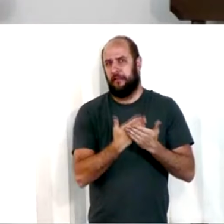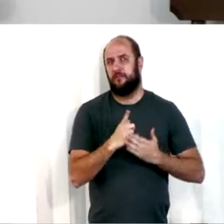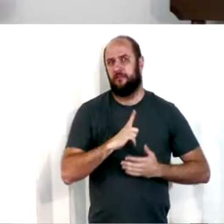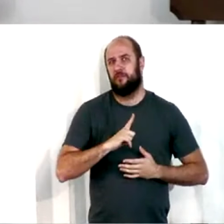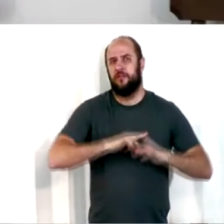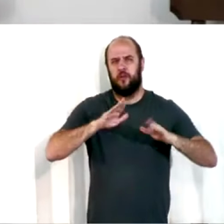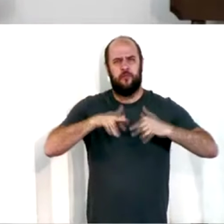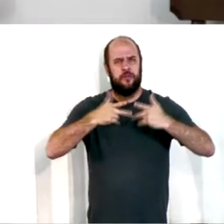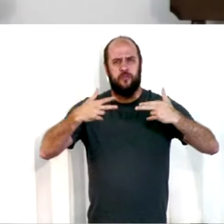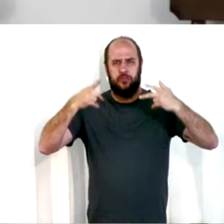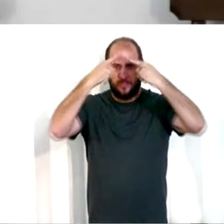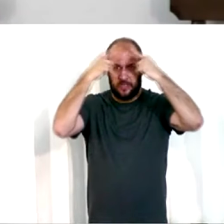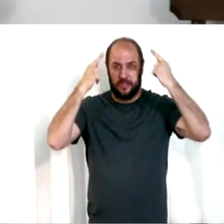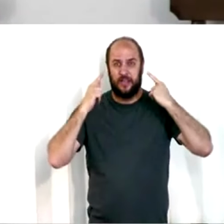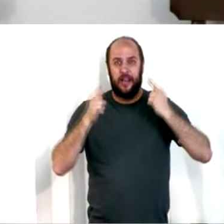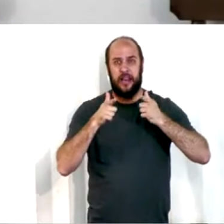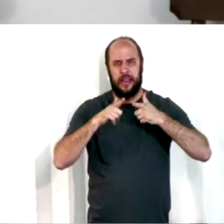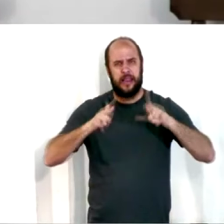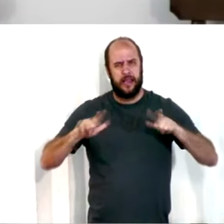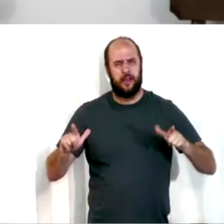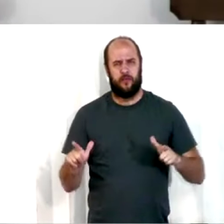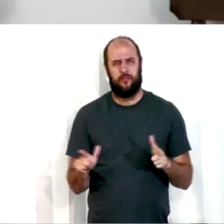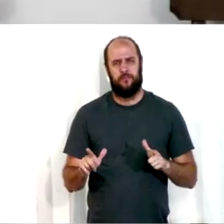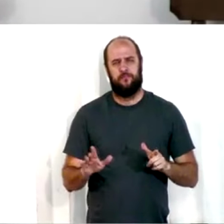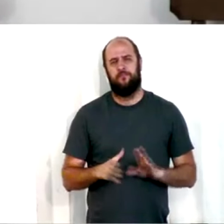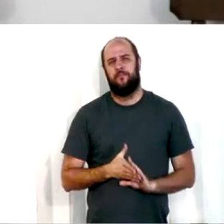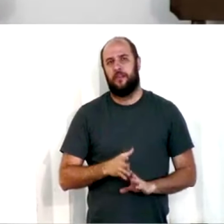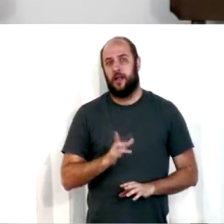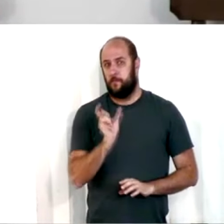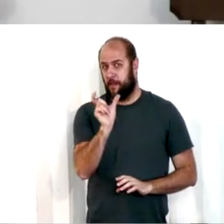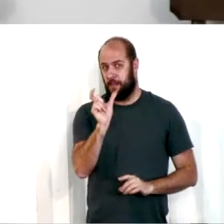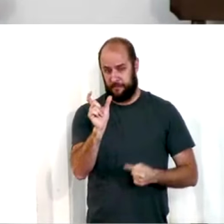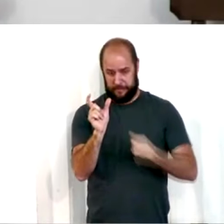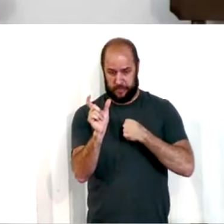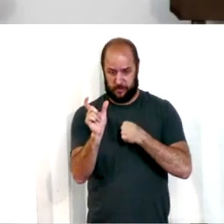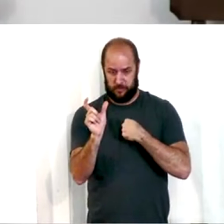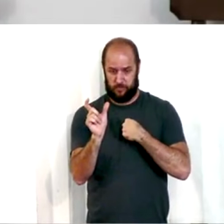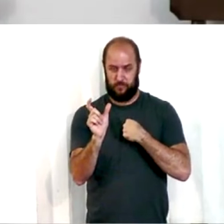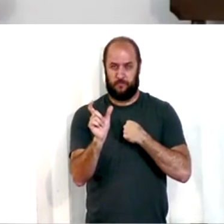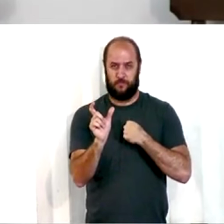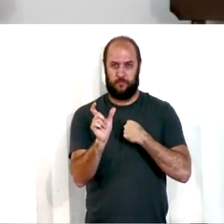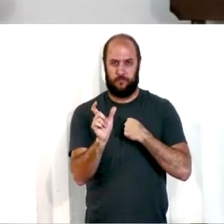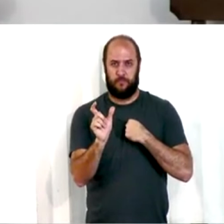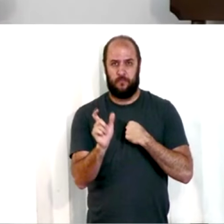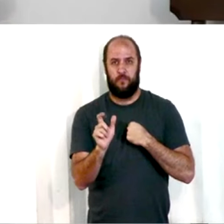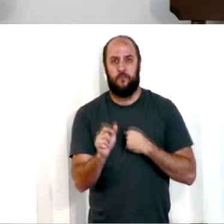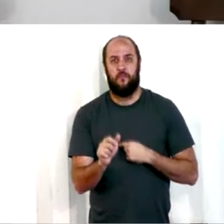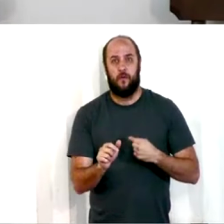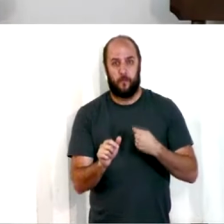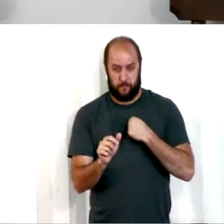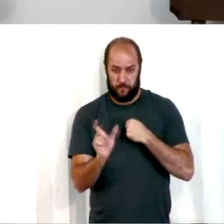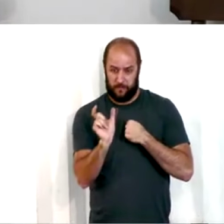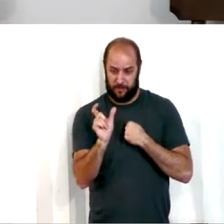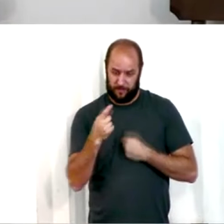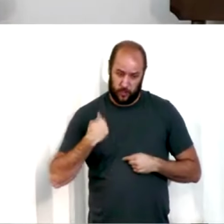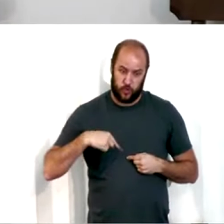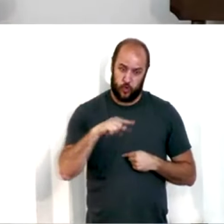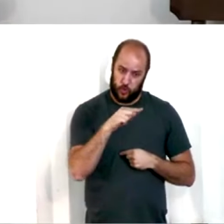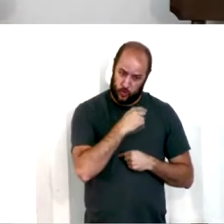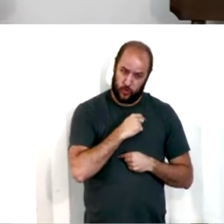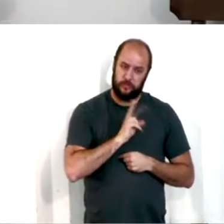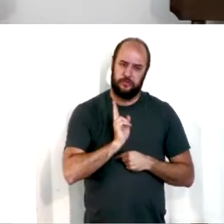original. Quando você tem aqui a palavrinha eu, o pronome pessoal eu, o pronome pessoal nós, ele sempre dá ênfase